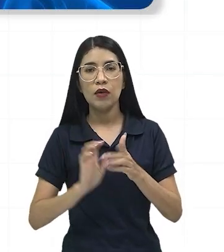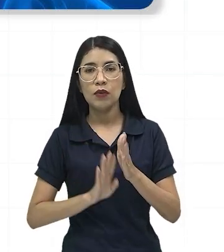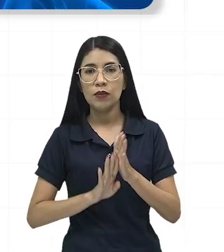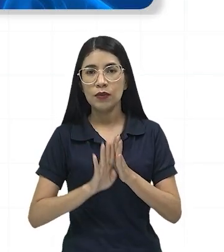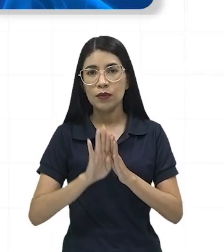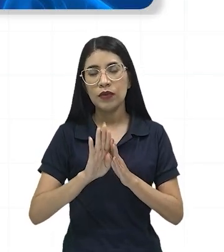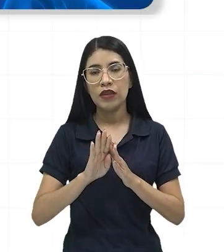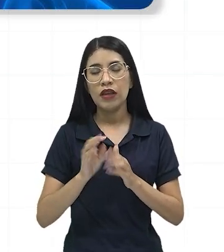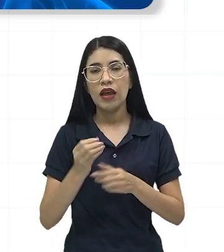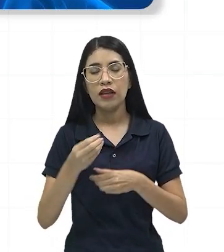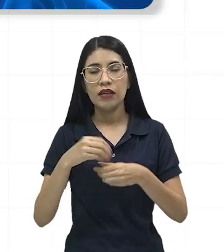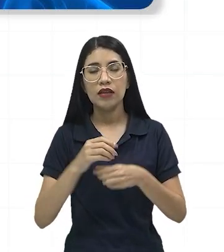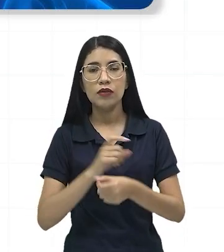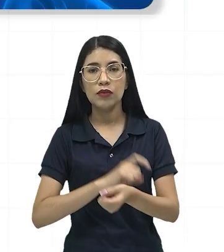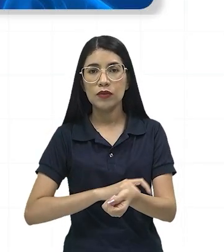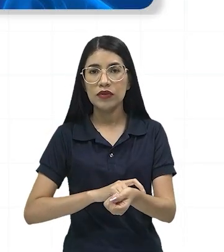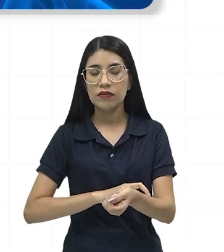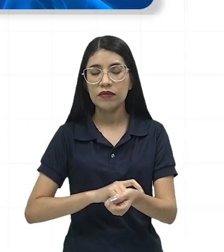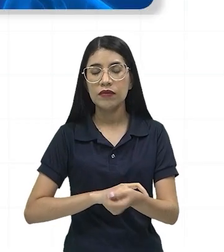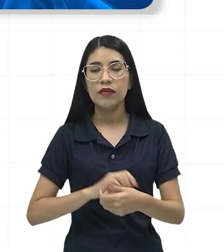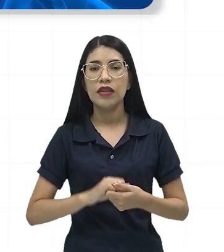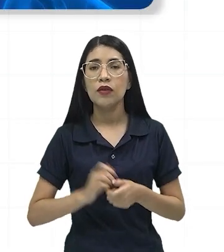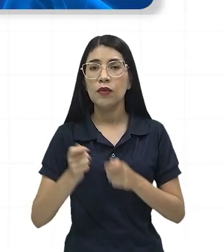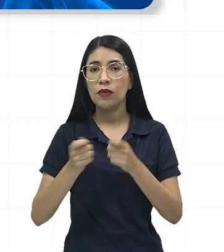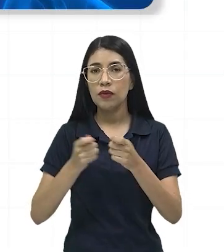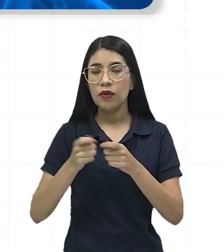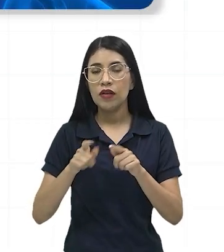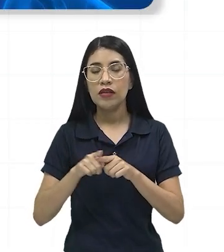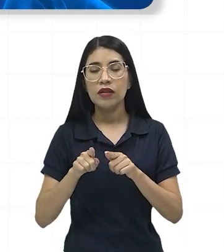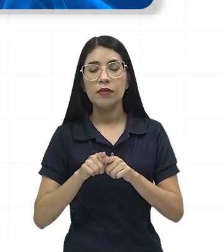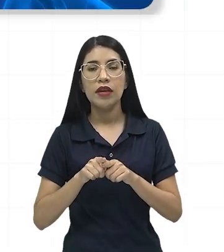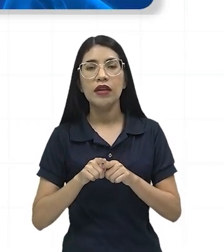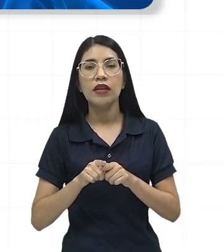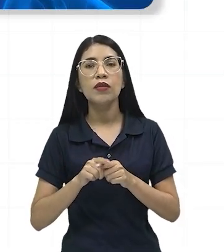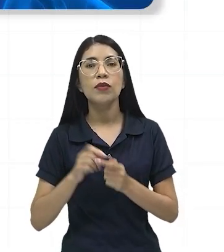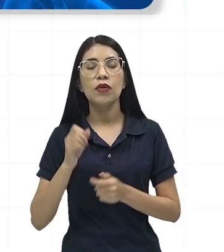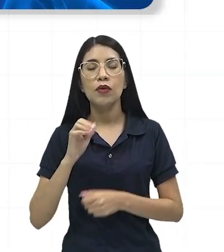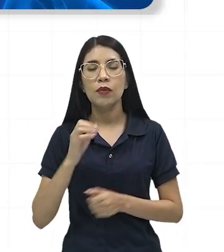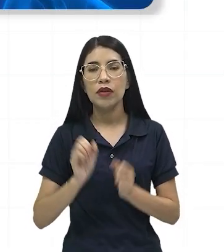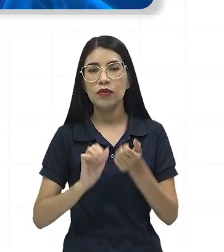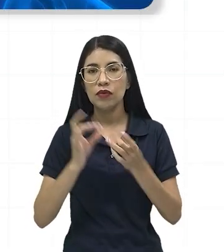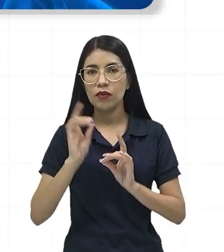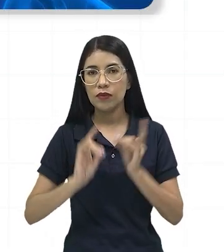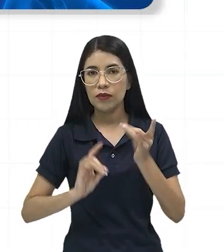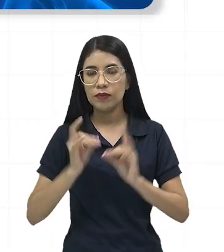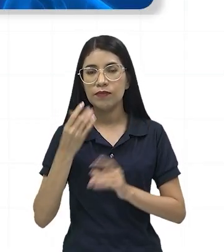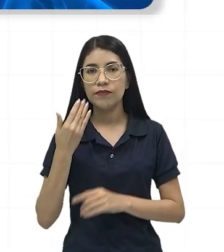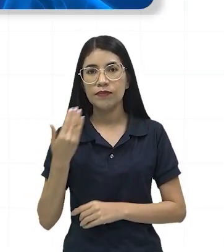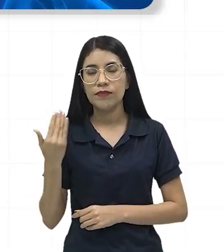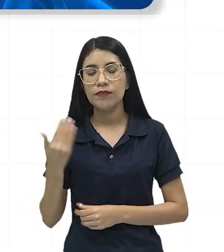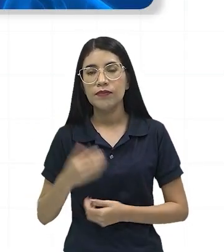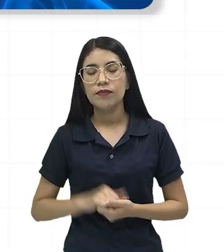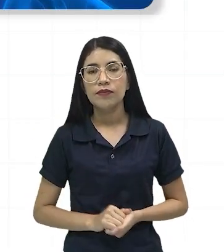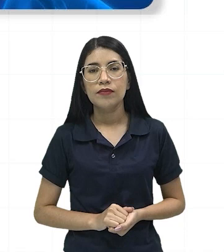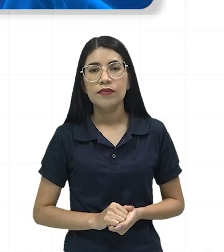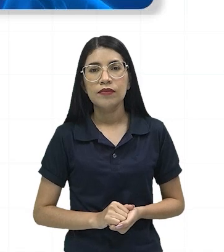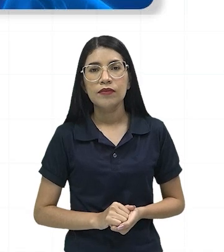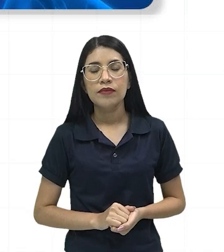sangue, né? Então, nós temos essa regulação do cálcio também feita pelo paratormônio,